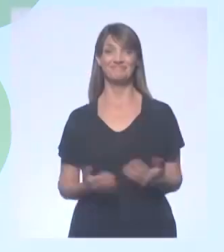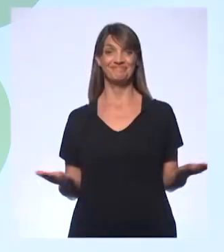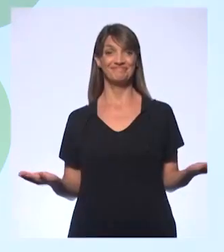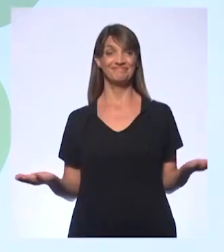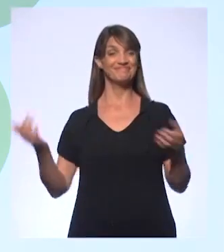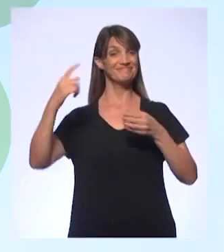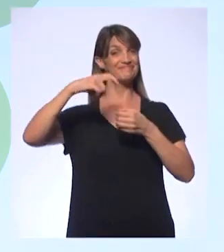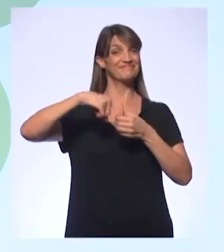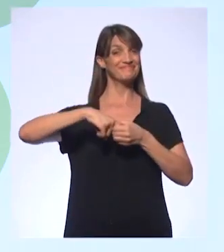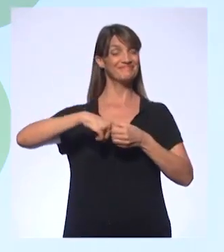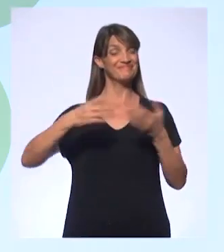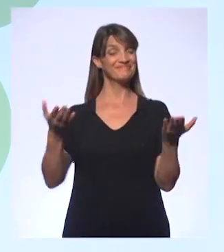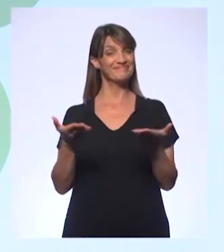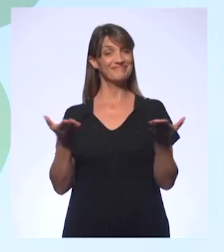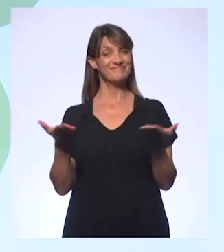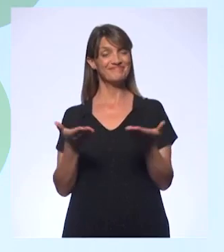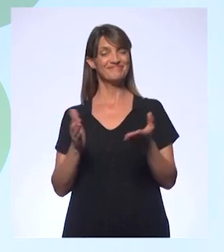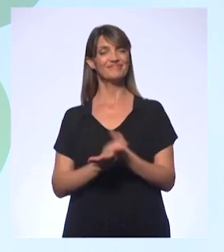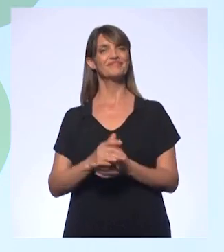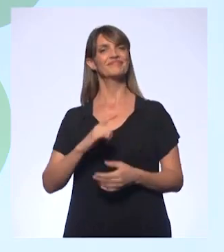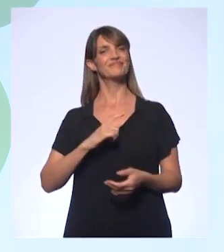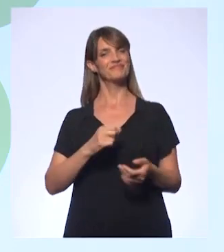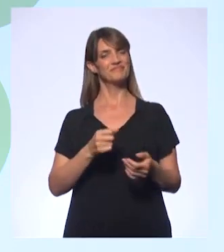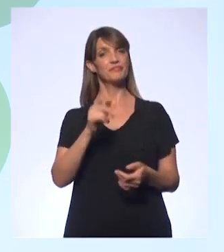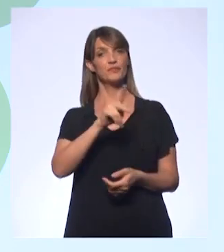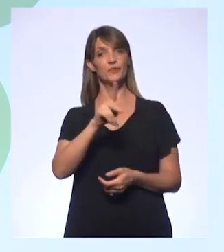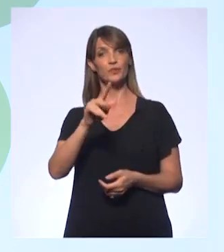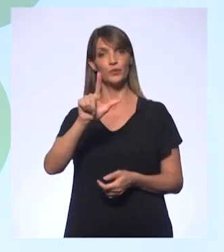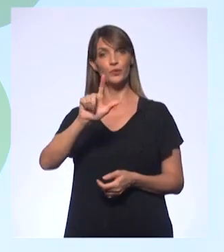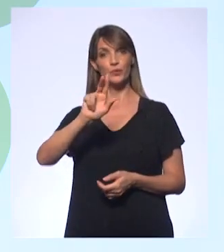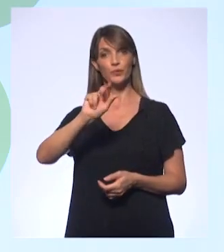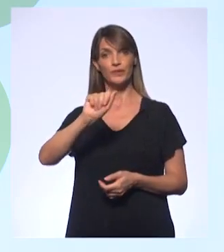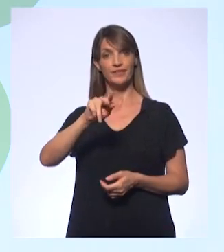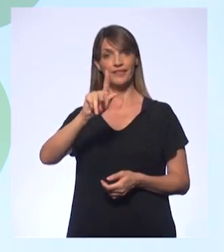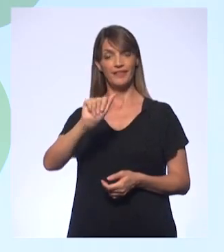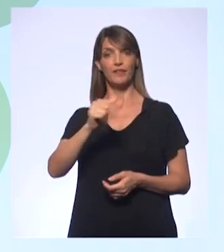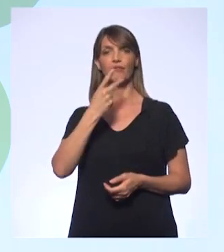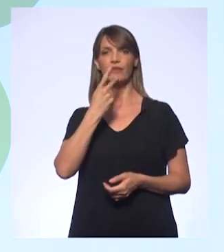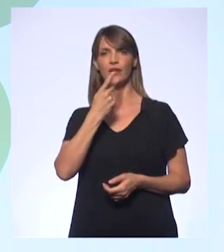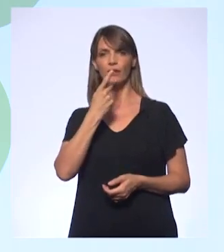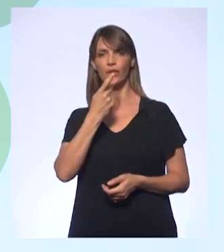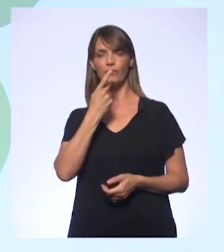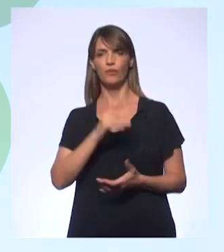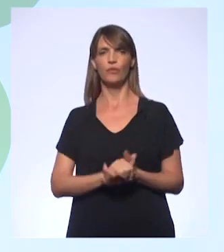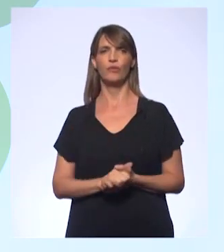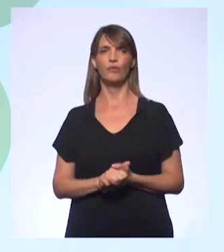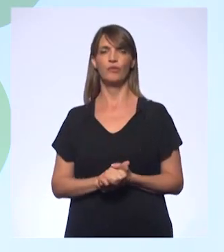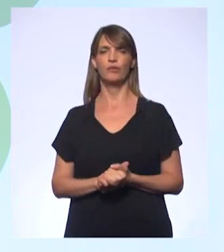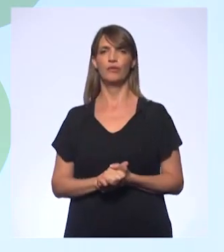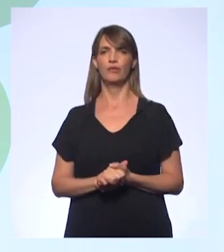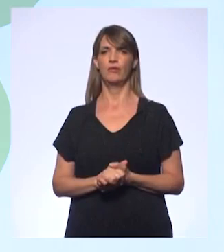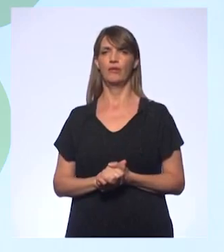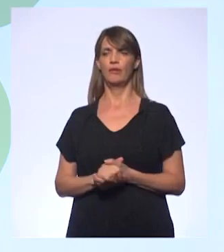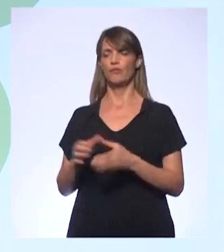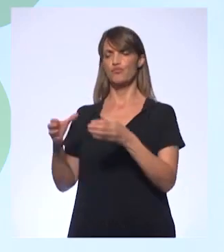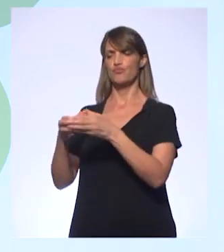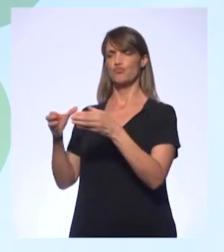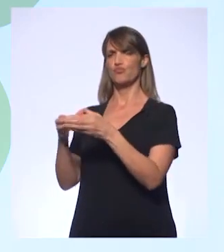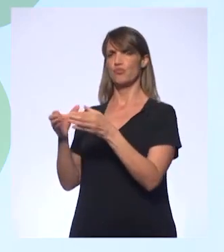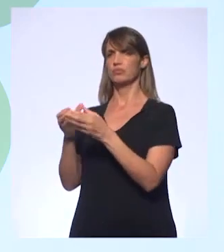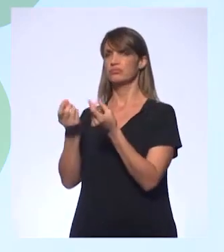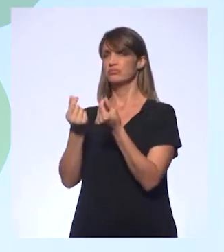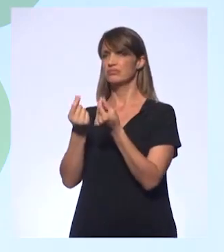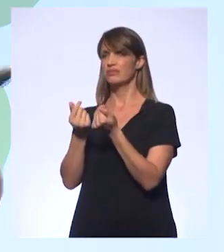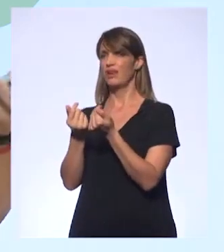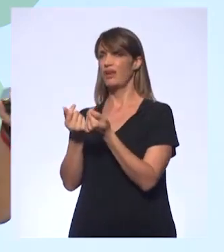Voltando aqui, né? Então, aqui a gente teve a professora Luanda, que falou poucos com muita grana e muitos na miséria. Né? O Mainar